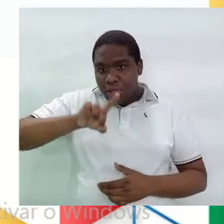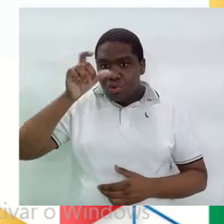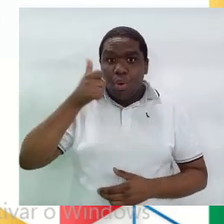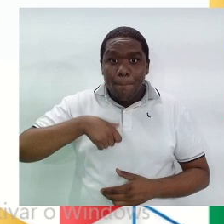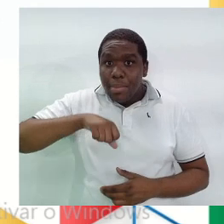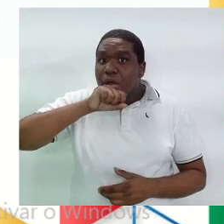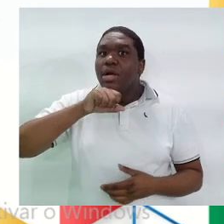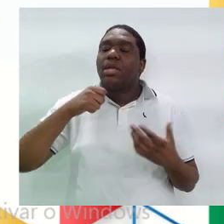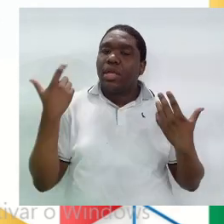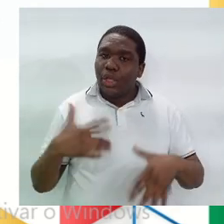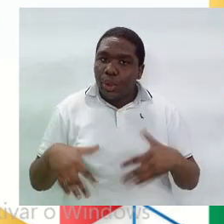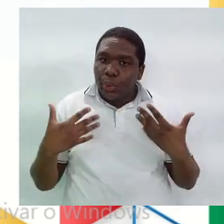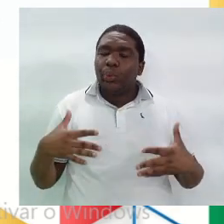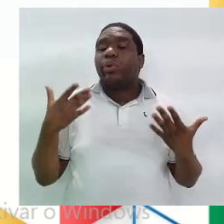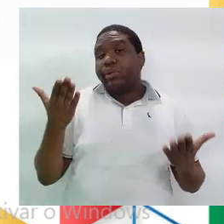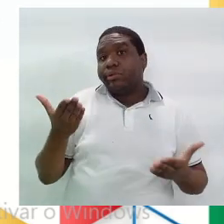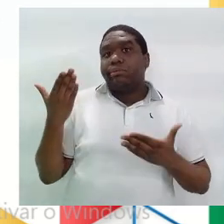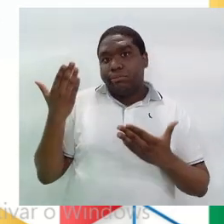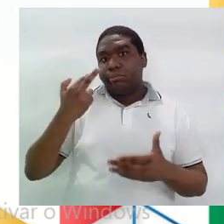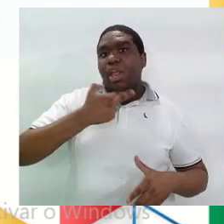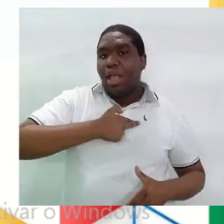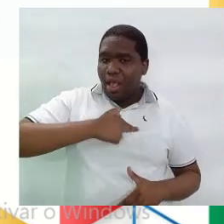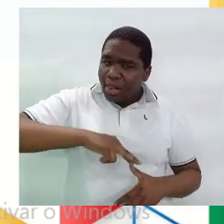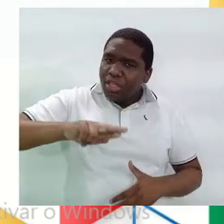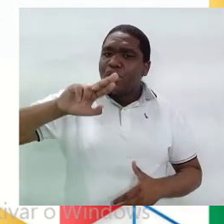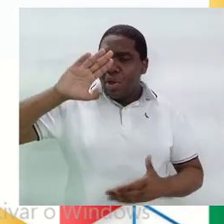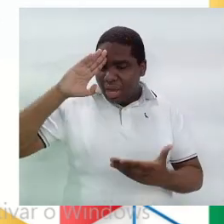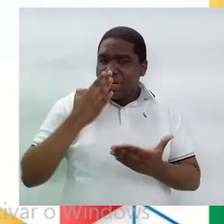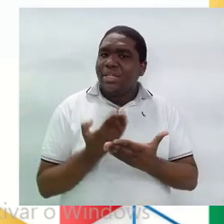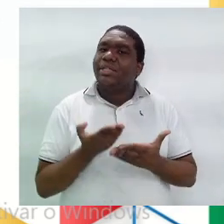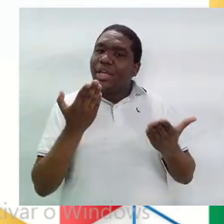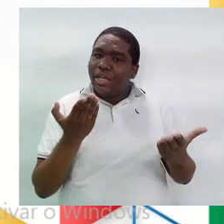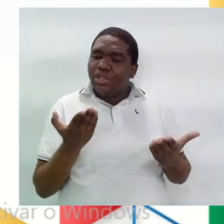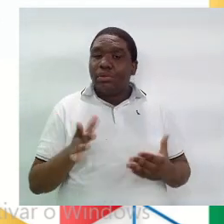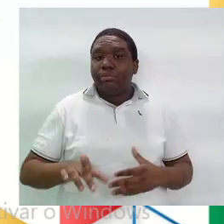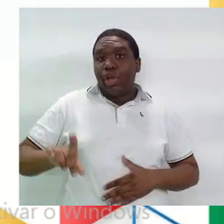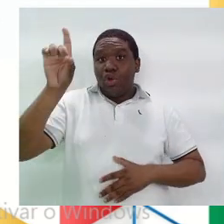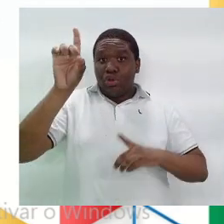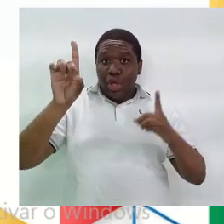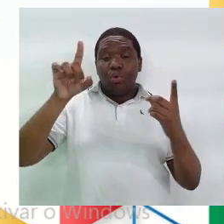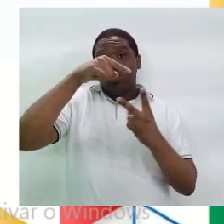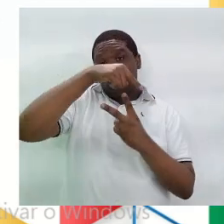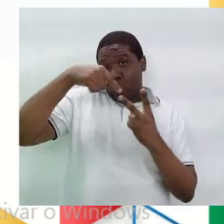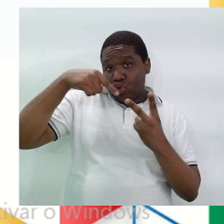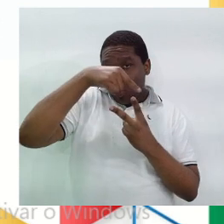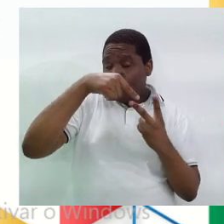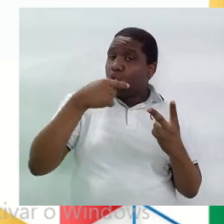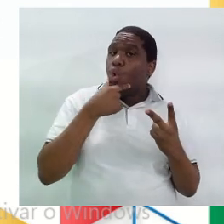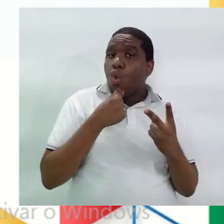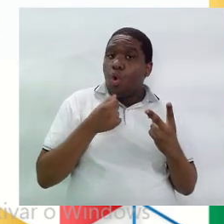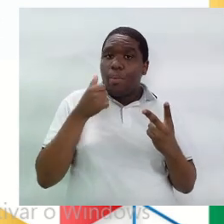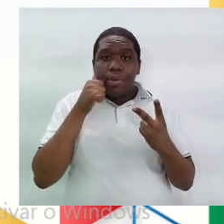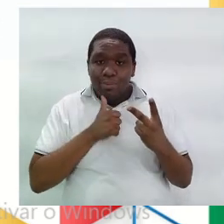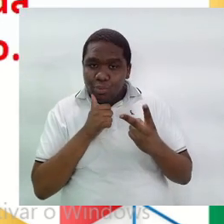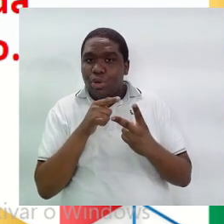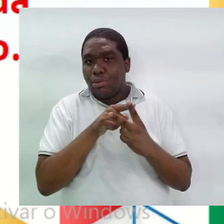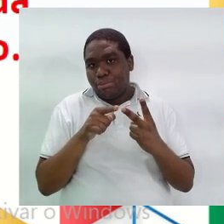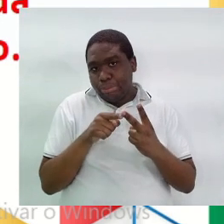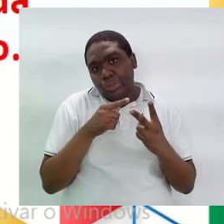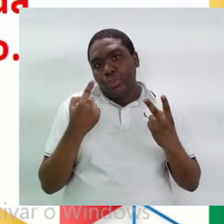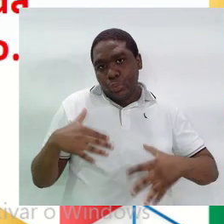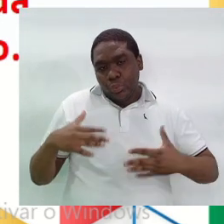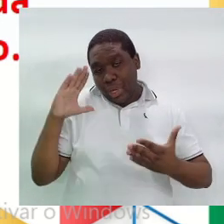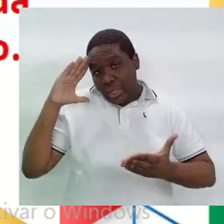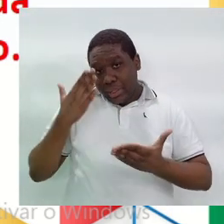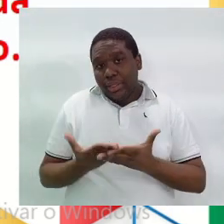vejam só que essa tradição religiosa ela acredita em que dois deuses, um masculino e um